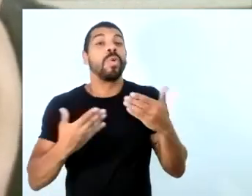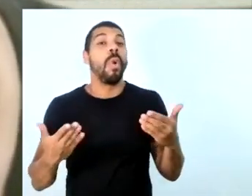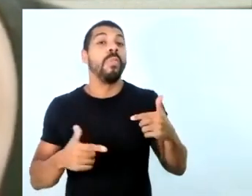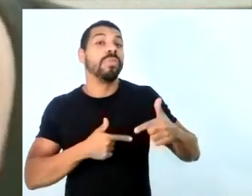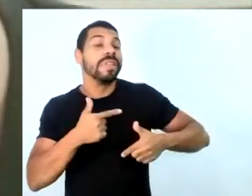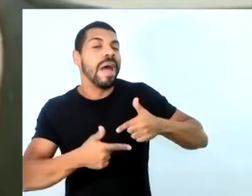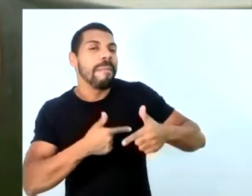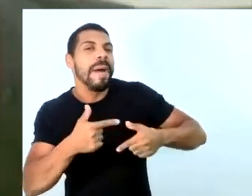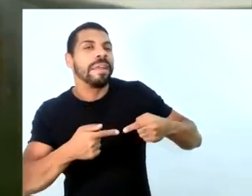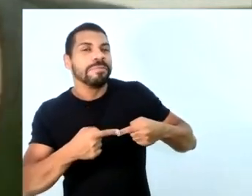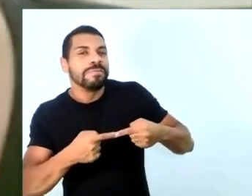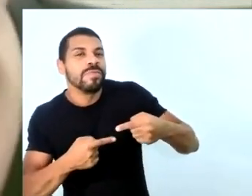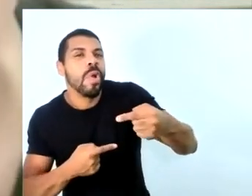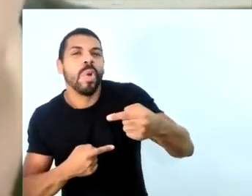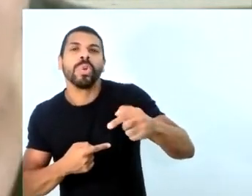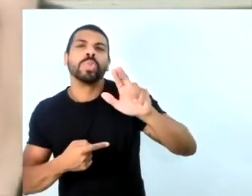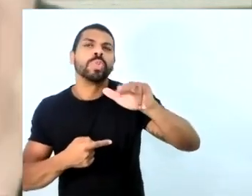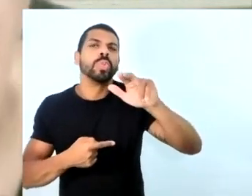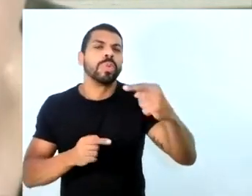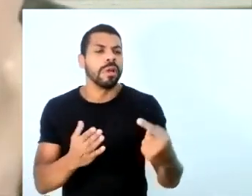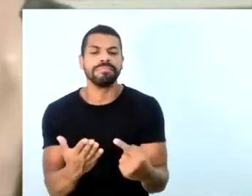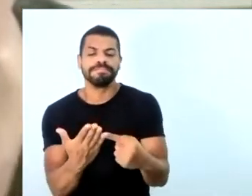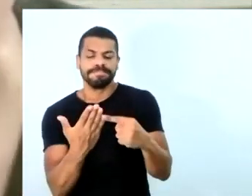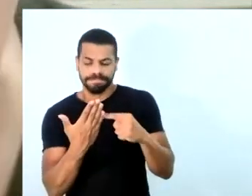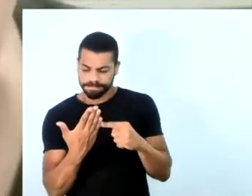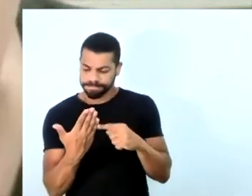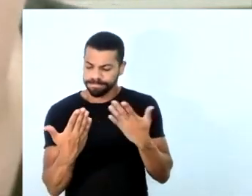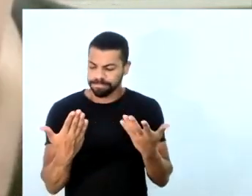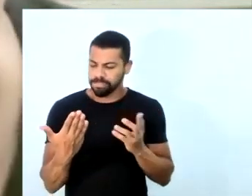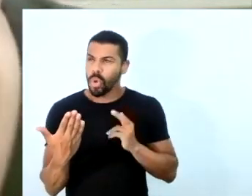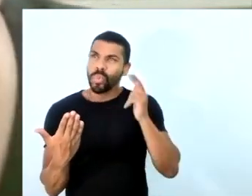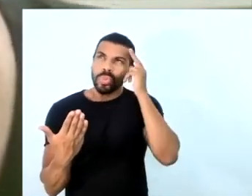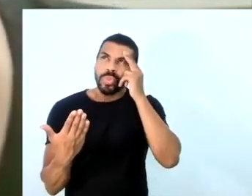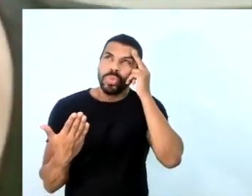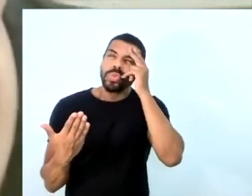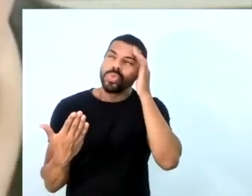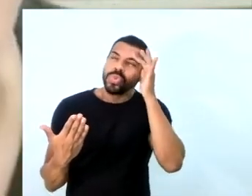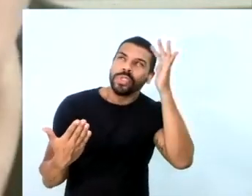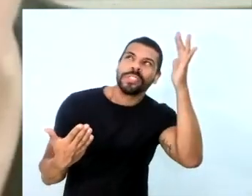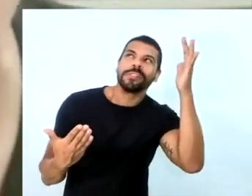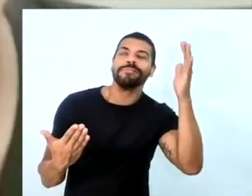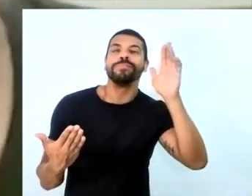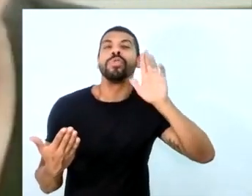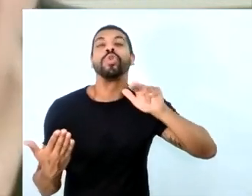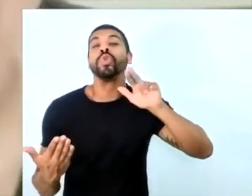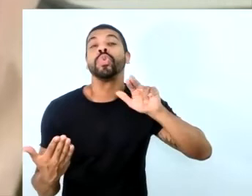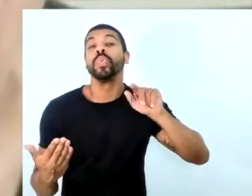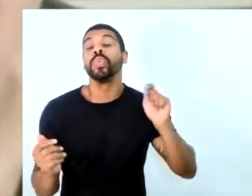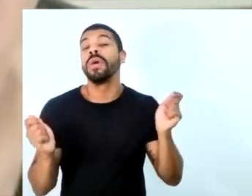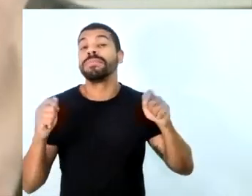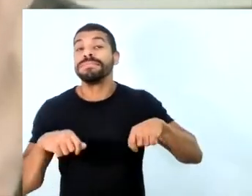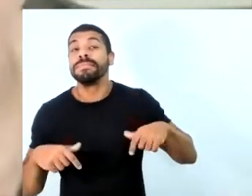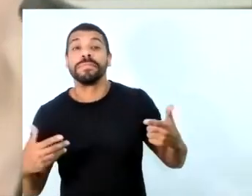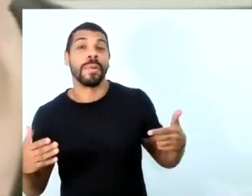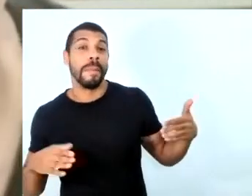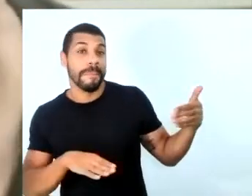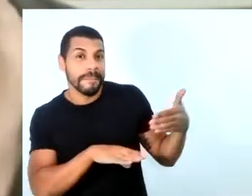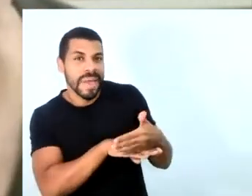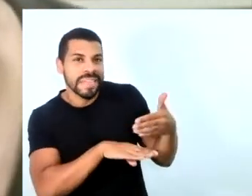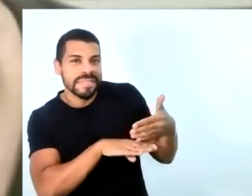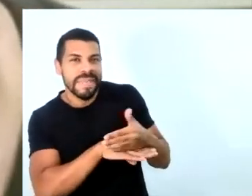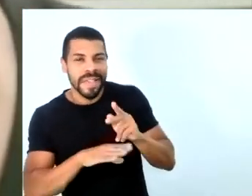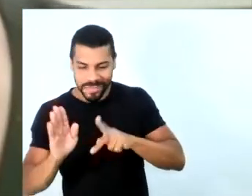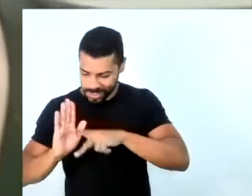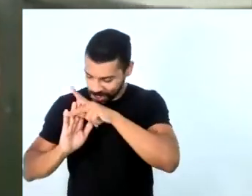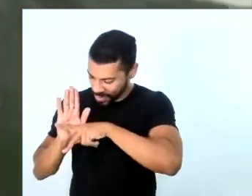que te apresentam alguma coisa que nunca te apresentaram, qual seria um sonho ainda não realizado como montador, assim, de participar